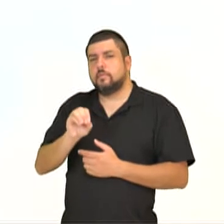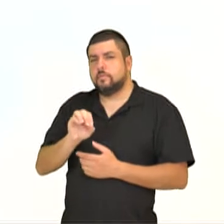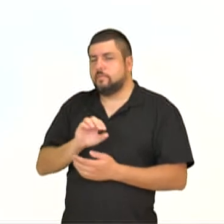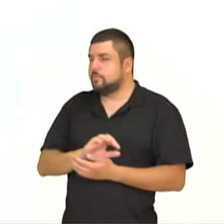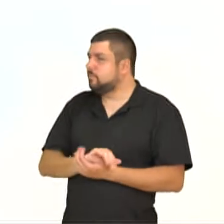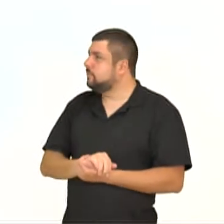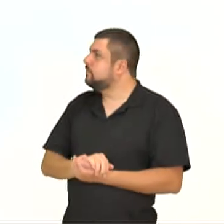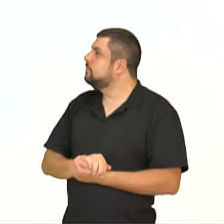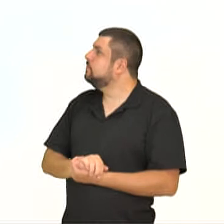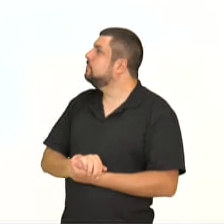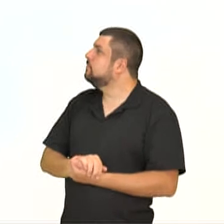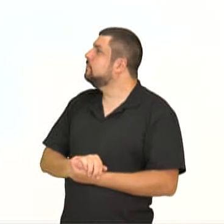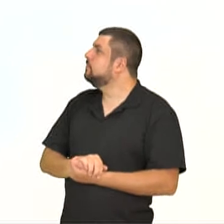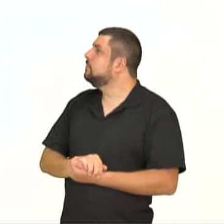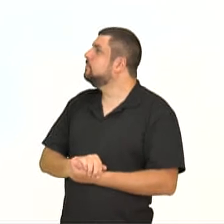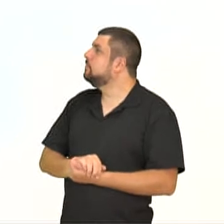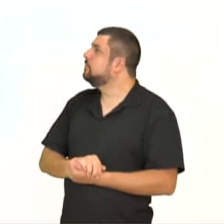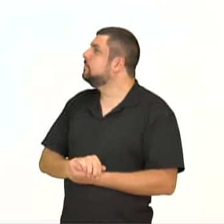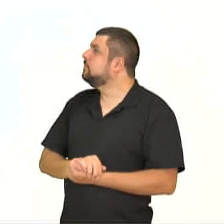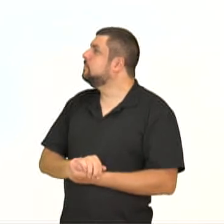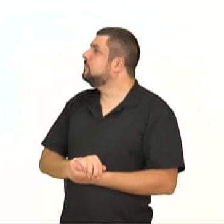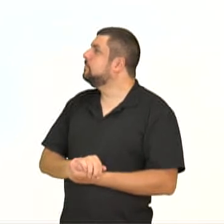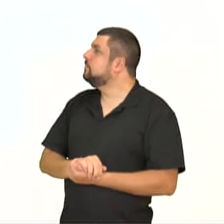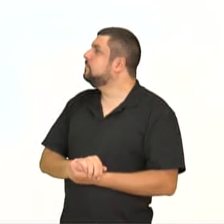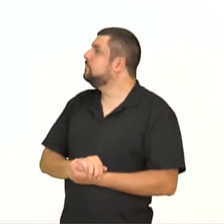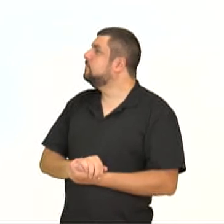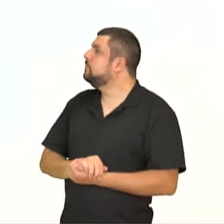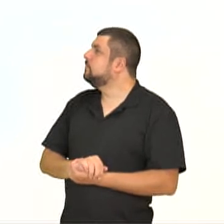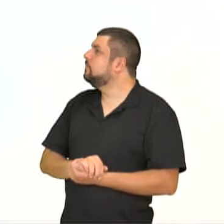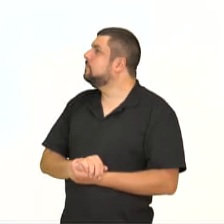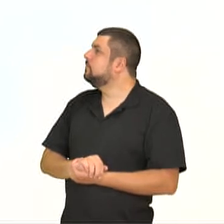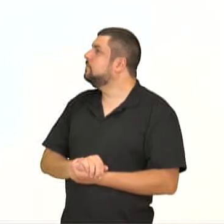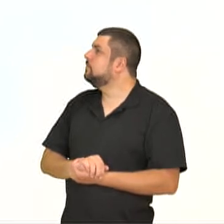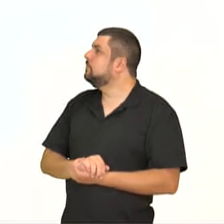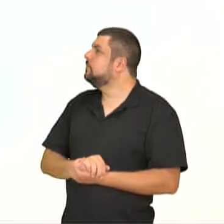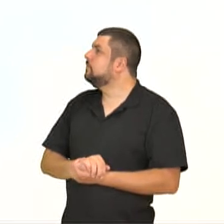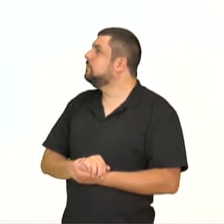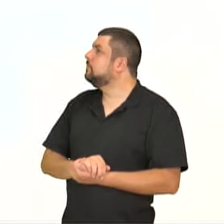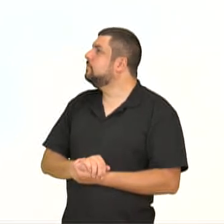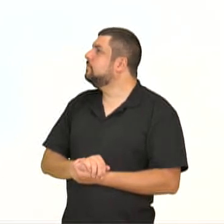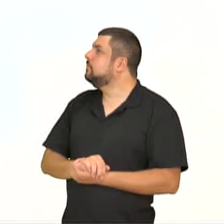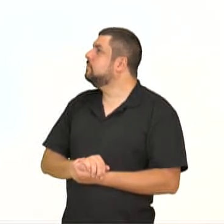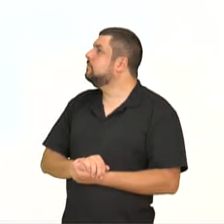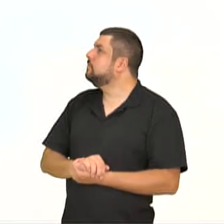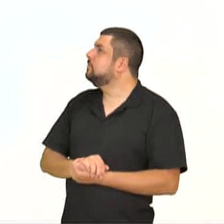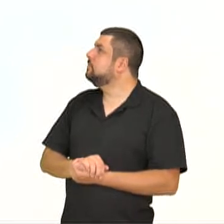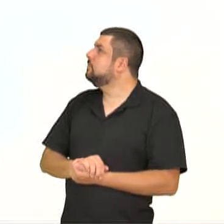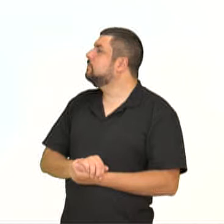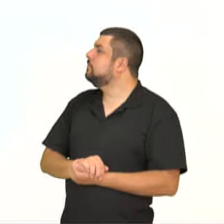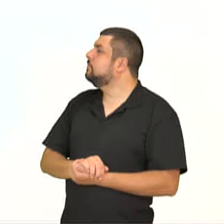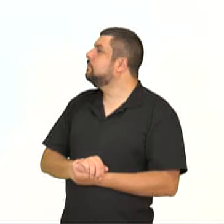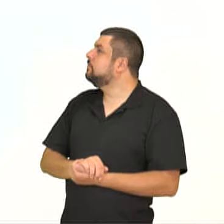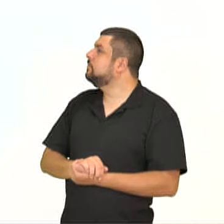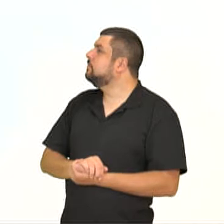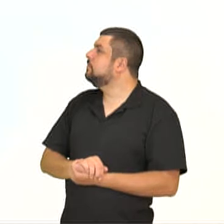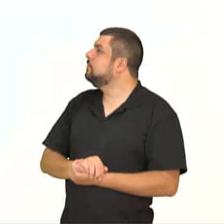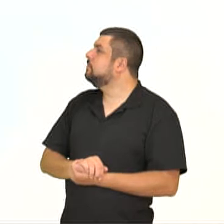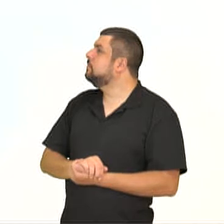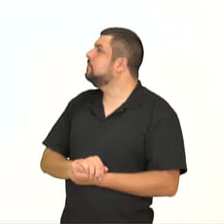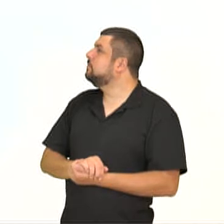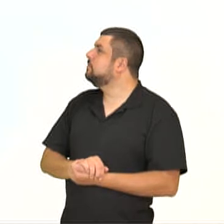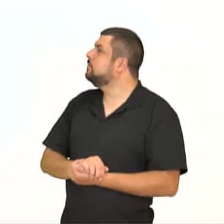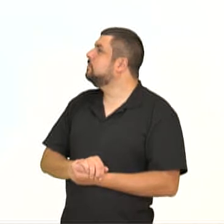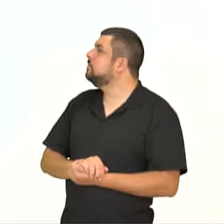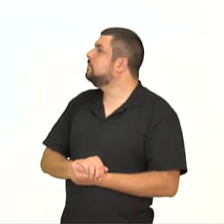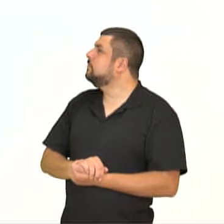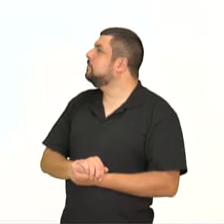Técnicas para manejar o tempo. Como detener o tempo? Besa. Como viajar em el tiempo? Lee.